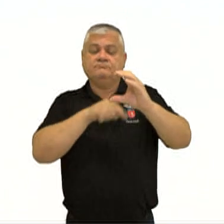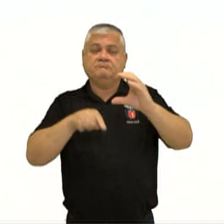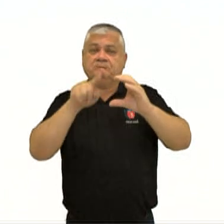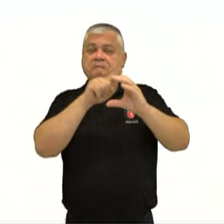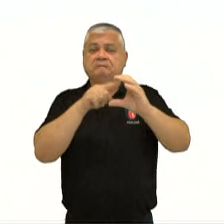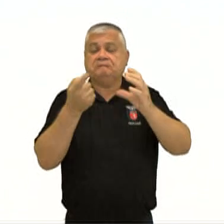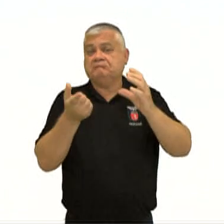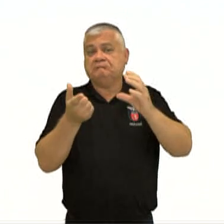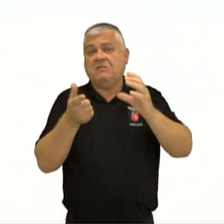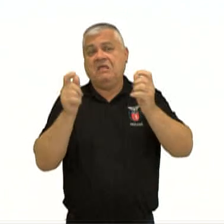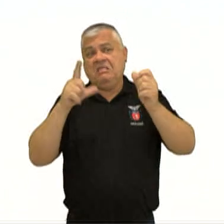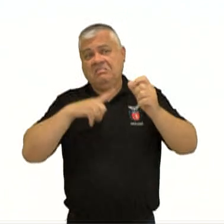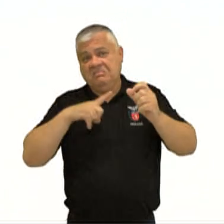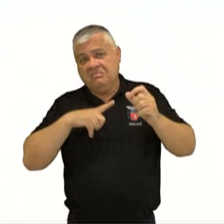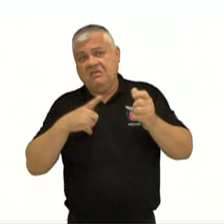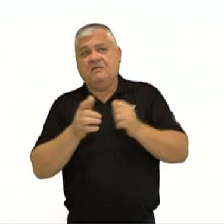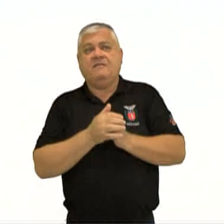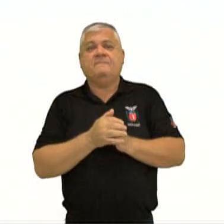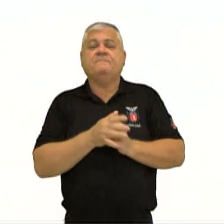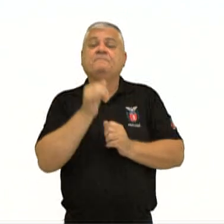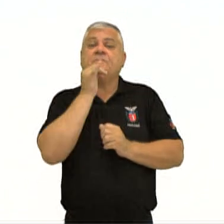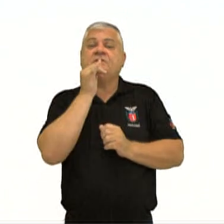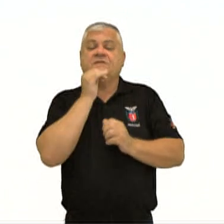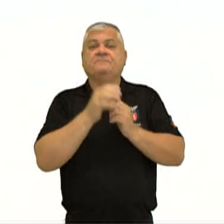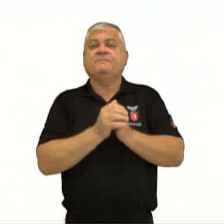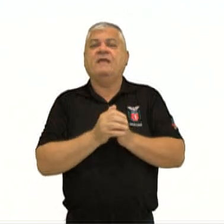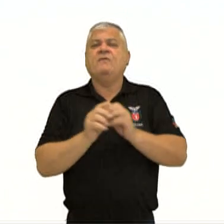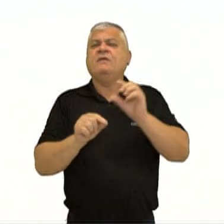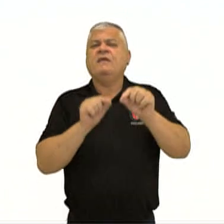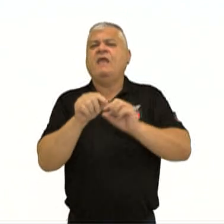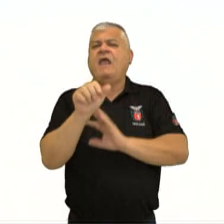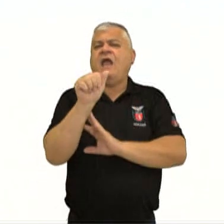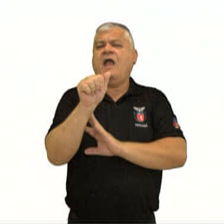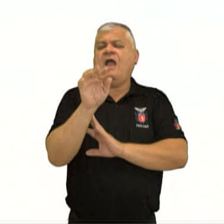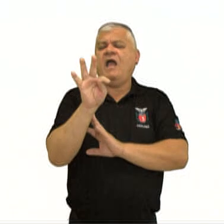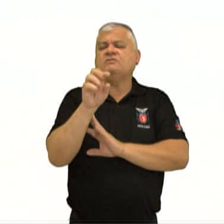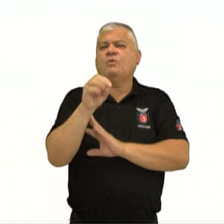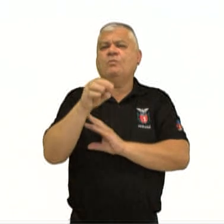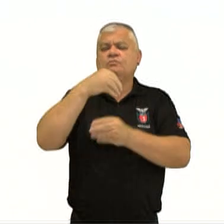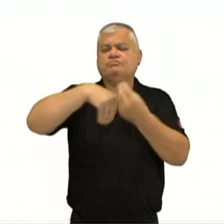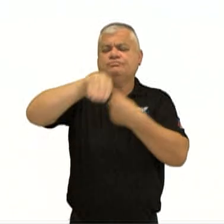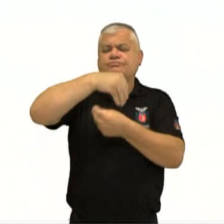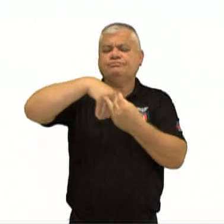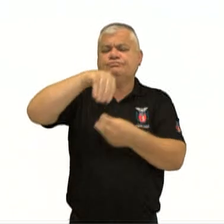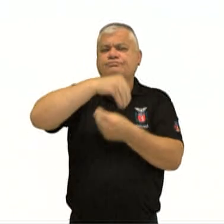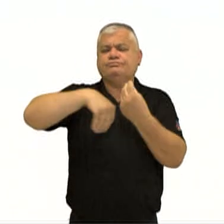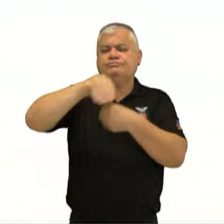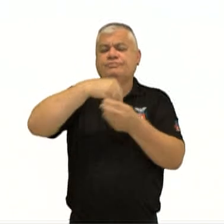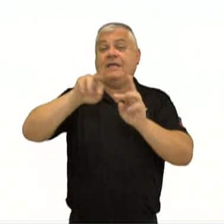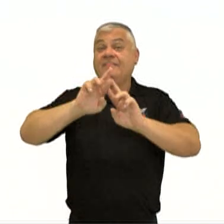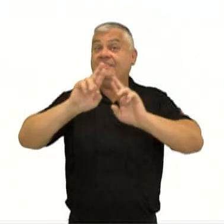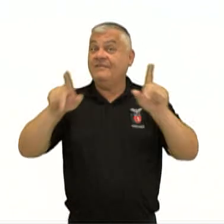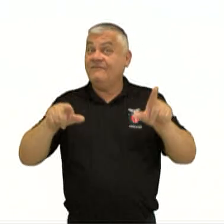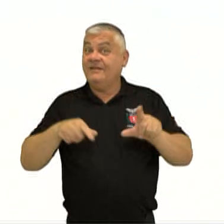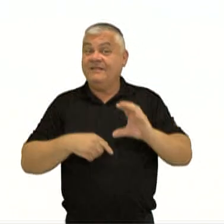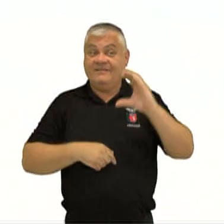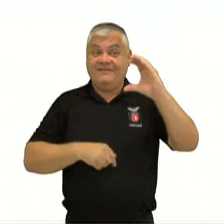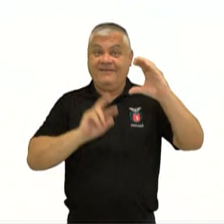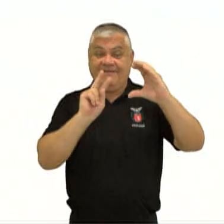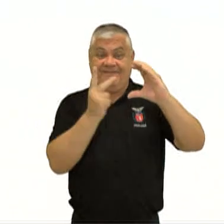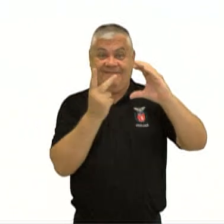heteroátomo ou não. Recordando, heteroátomos são átomos diferentes de carbono e